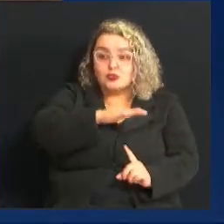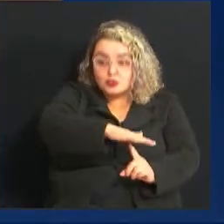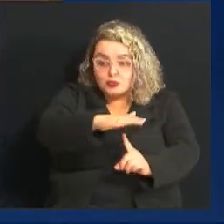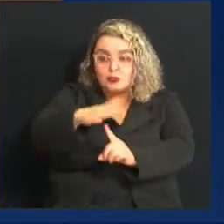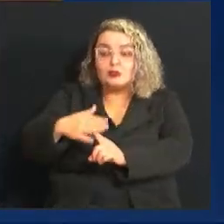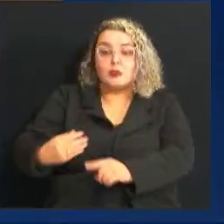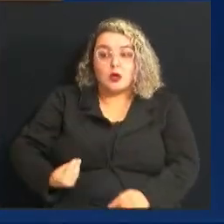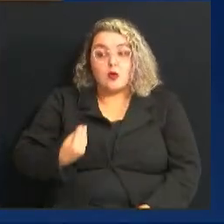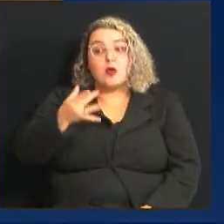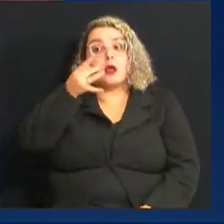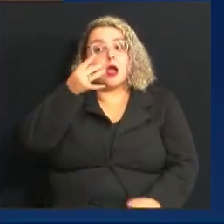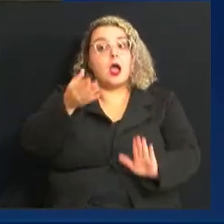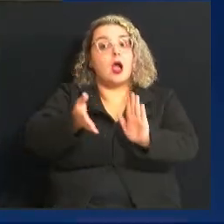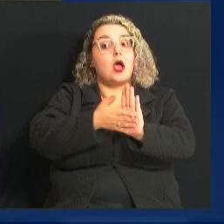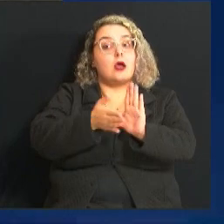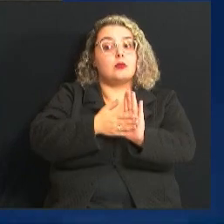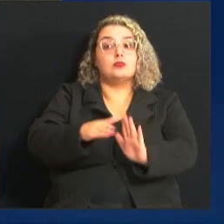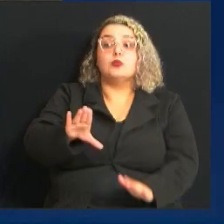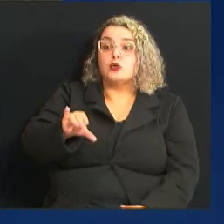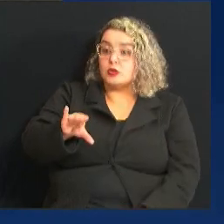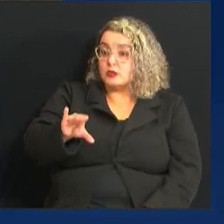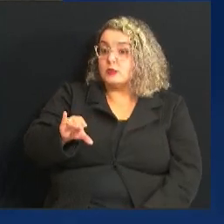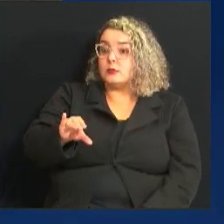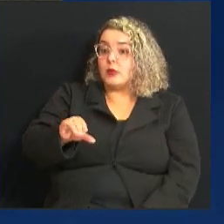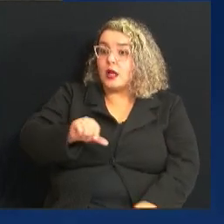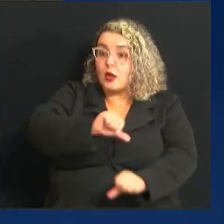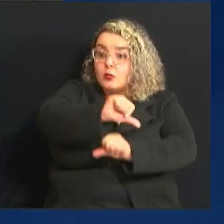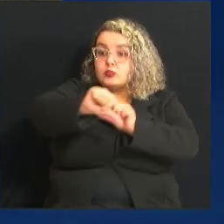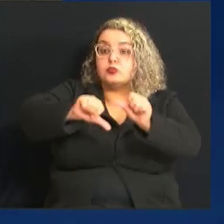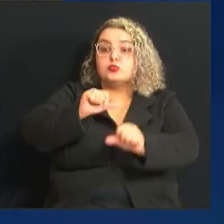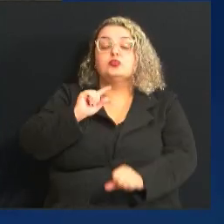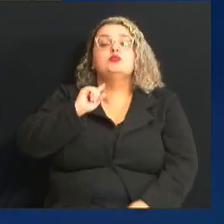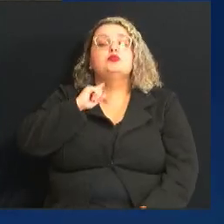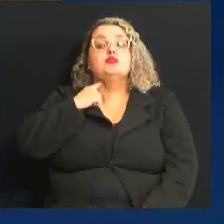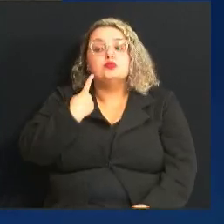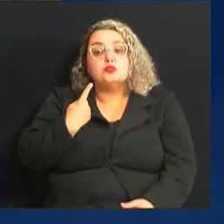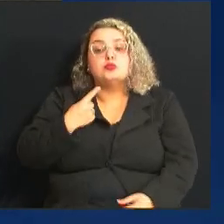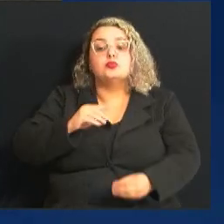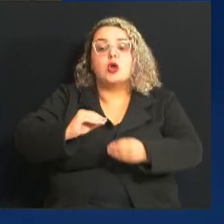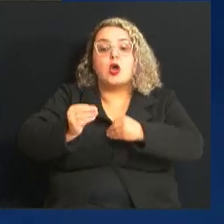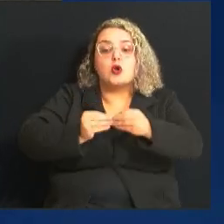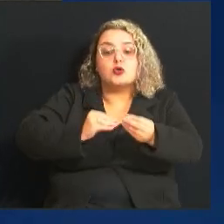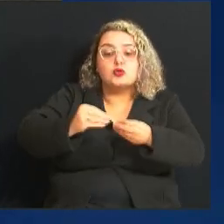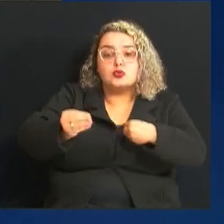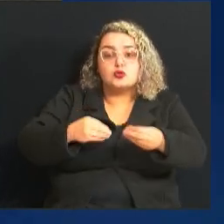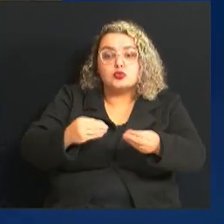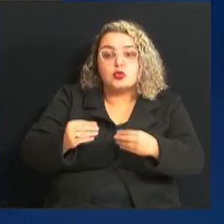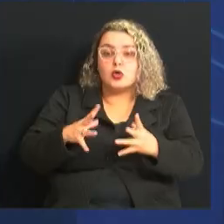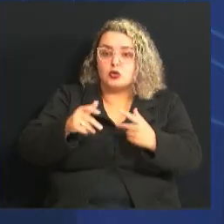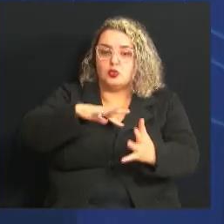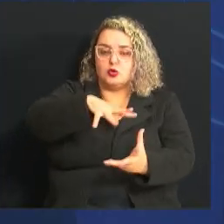a proposta da ciência para reverter a poluição de plásticos em todo o mundo.